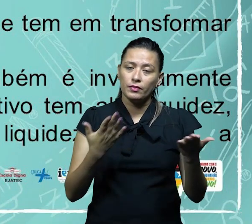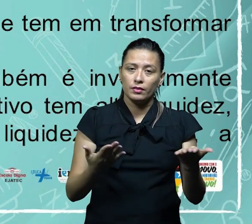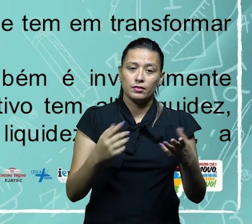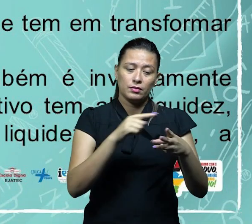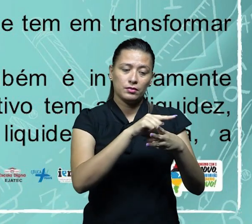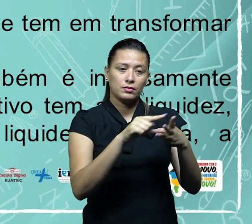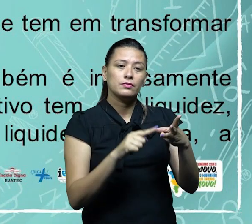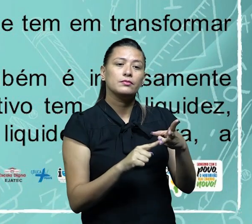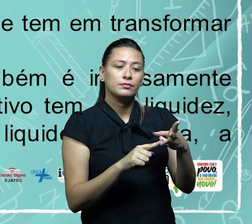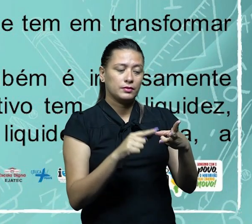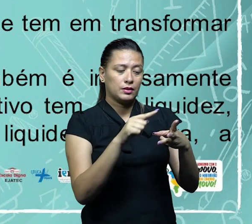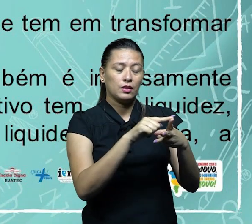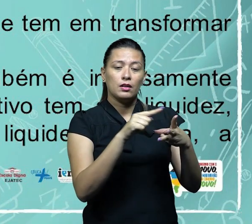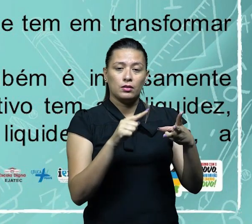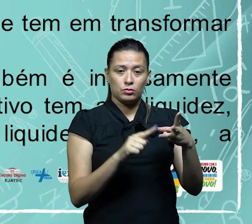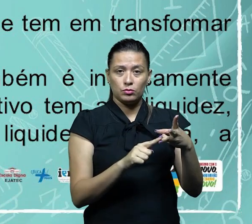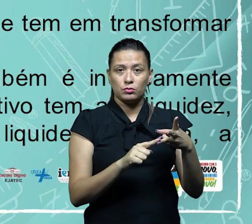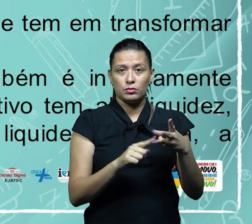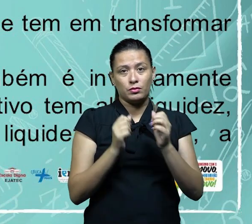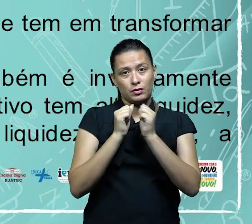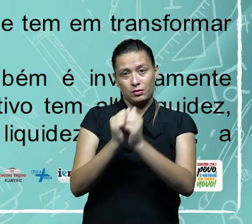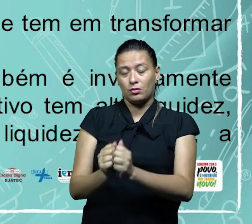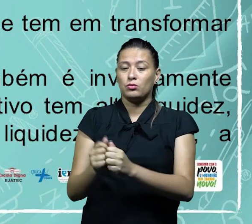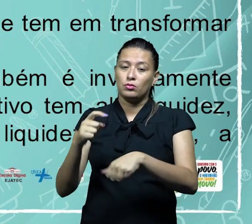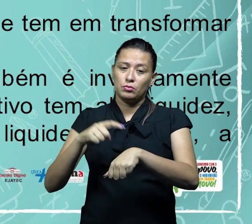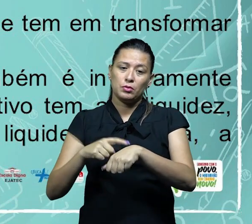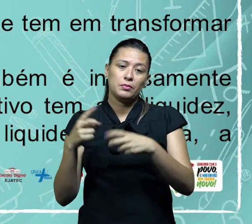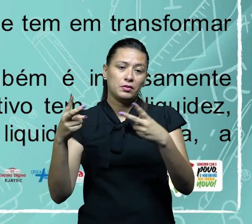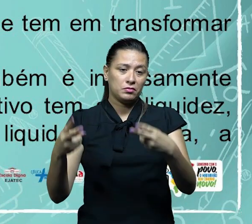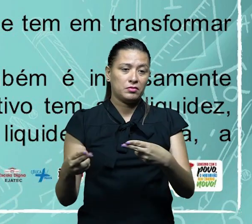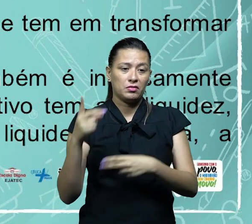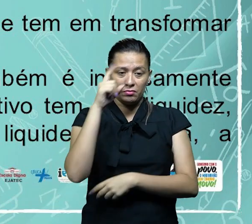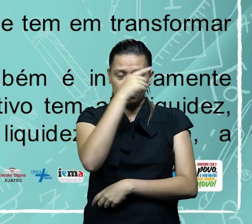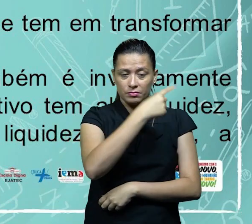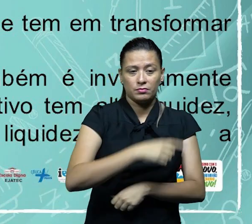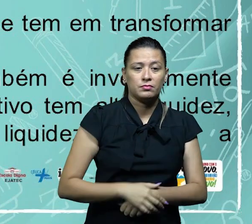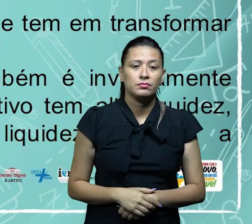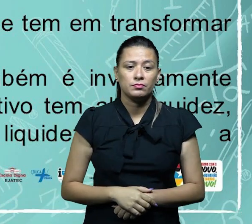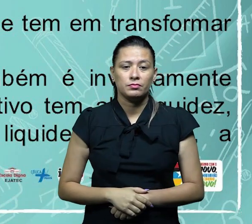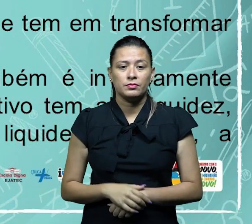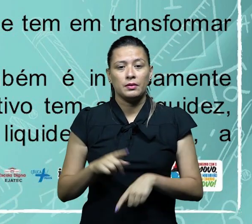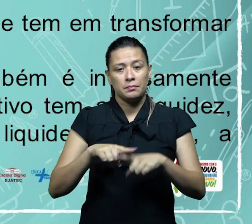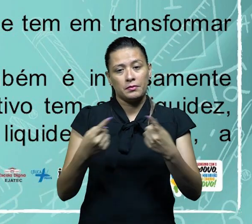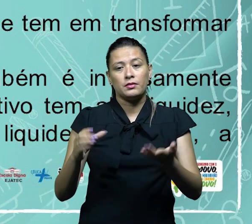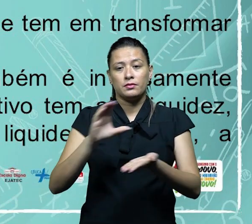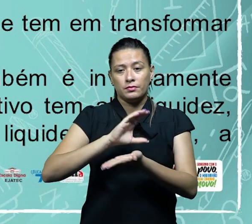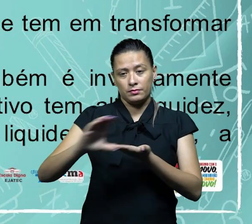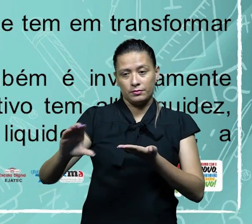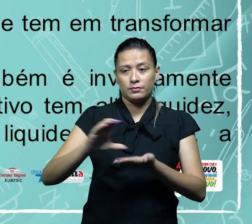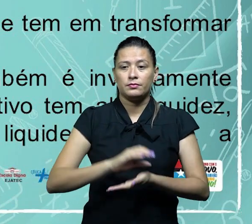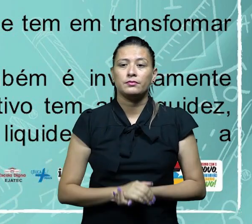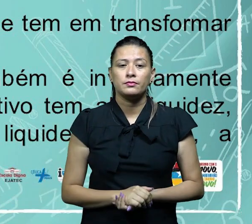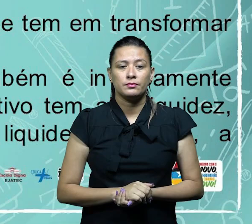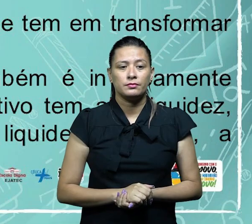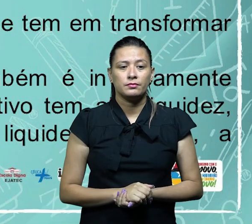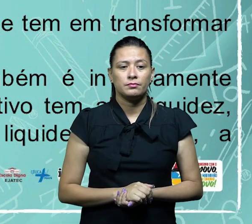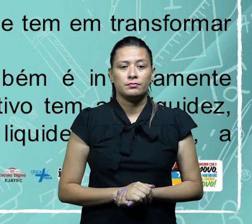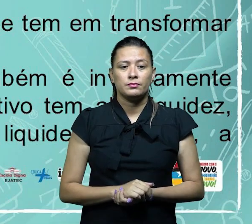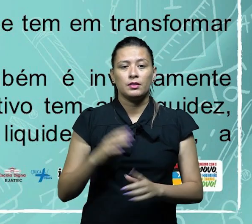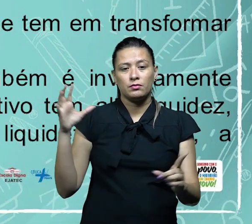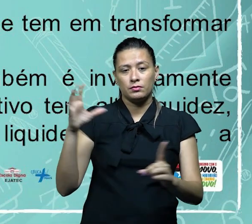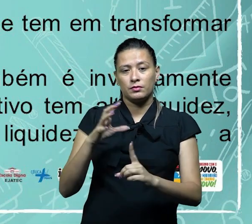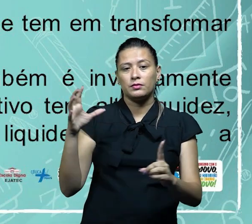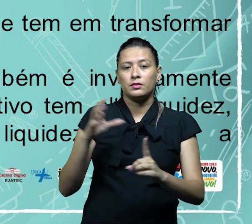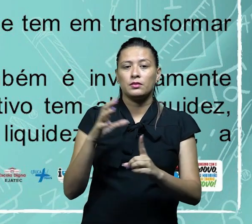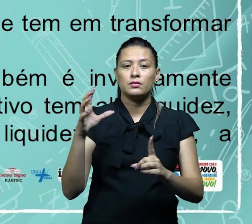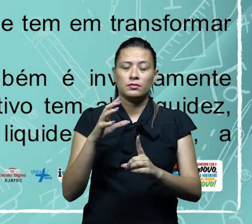são afetados por um terceiro elemento denominado liquidez, ok? A liquidez nada mais é do que a facilidade que se